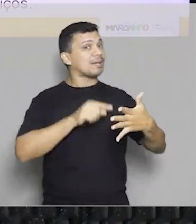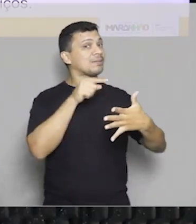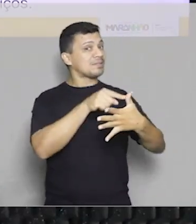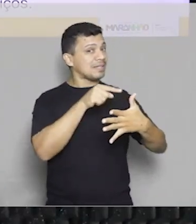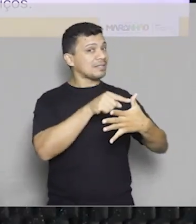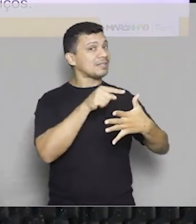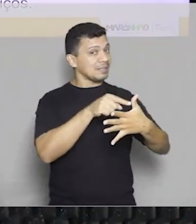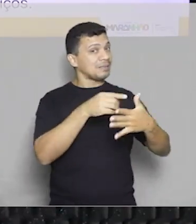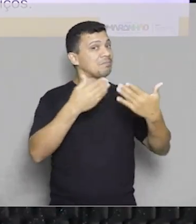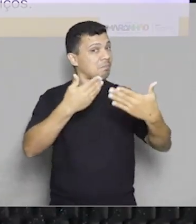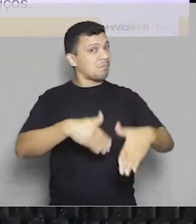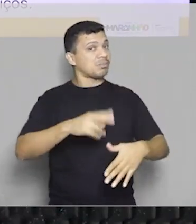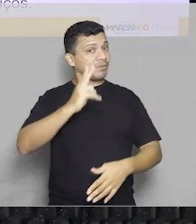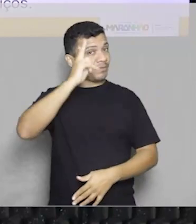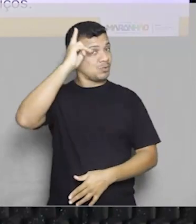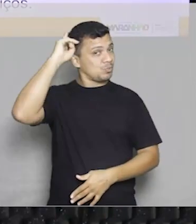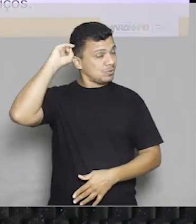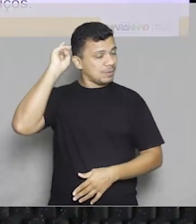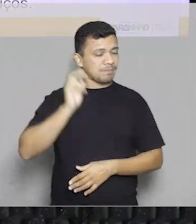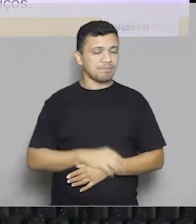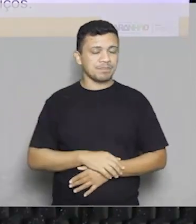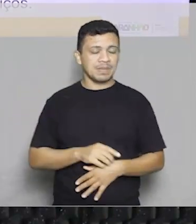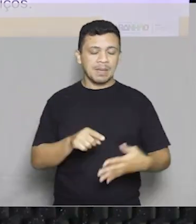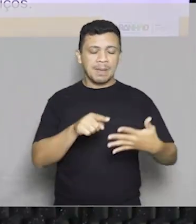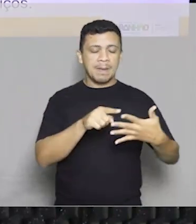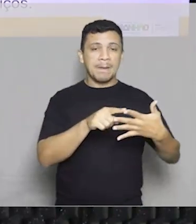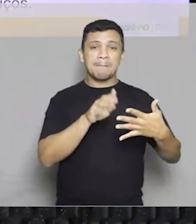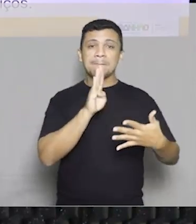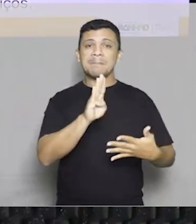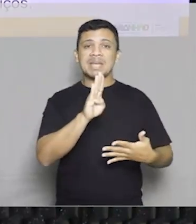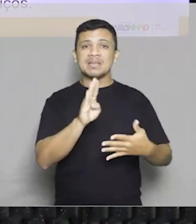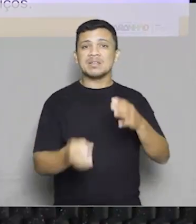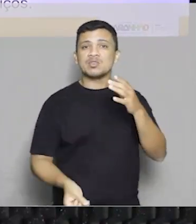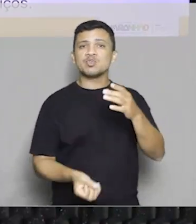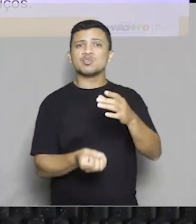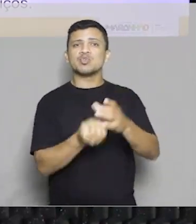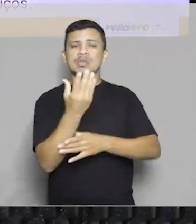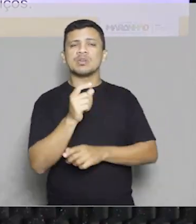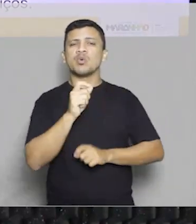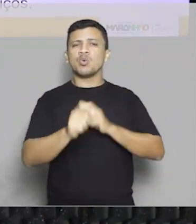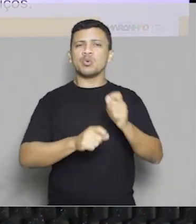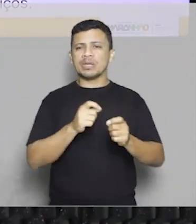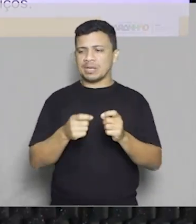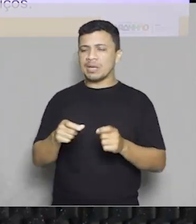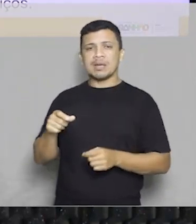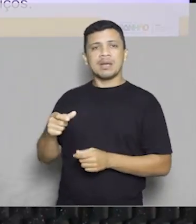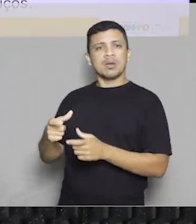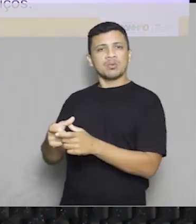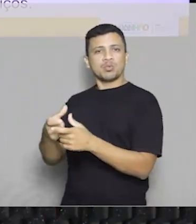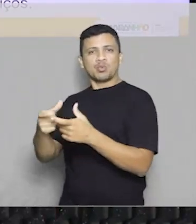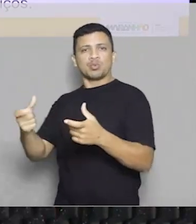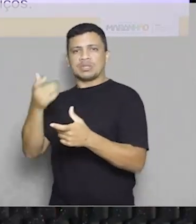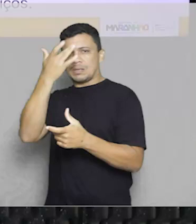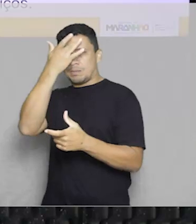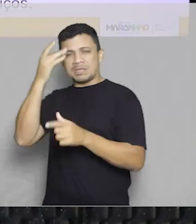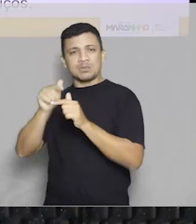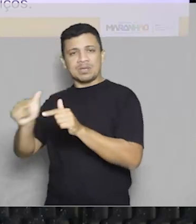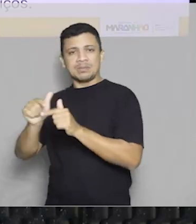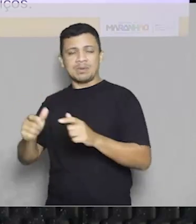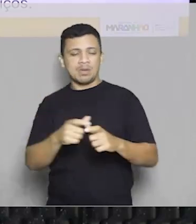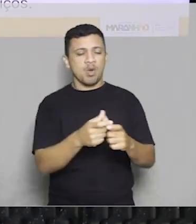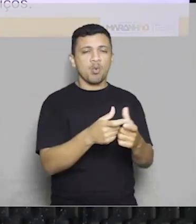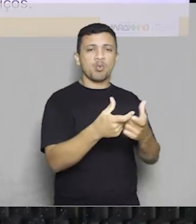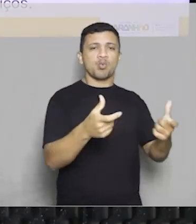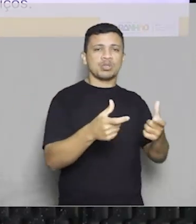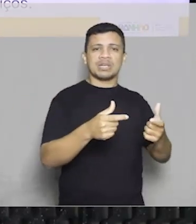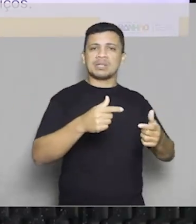prova do vestibular. Letra B. Fundada no crescimento proporcional entre o número de trabalhadores e o aumento da produção de bens e